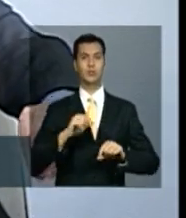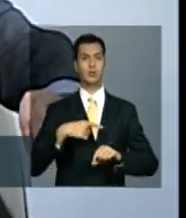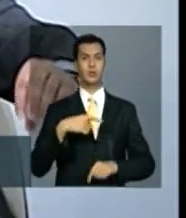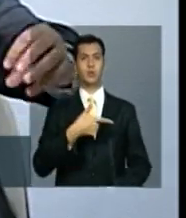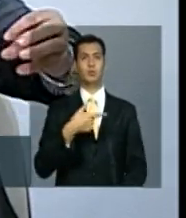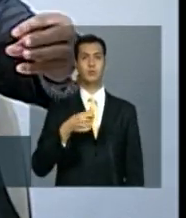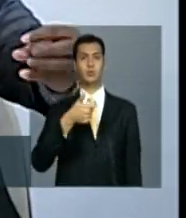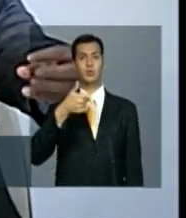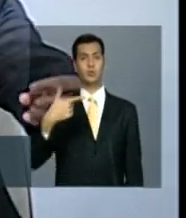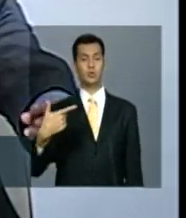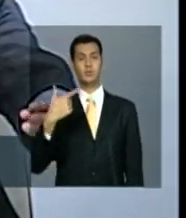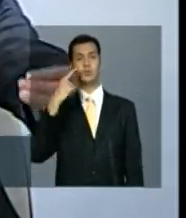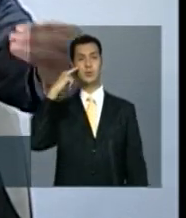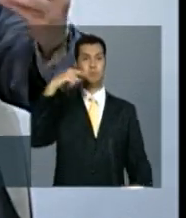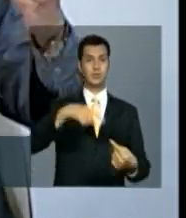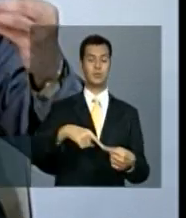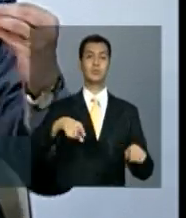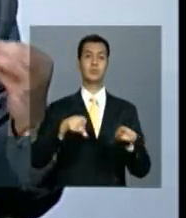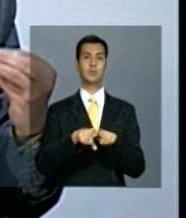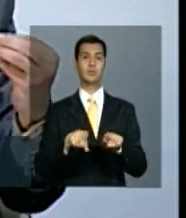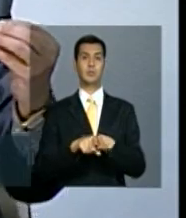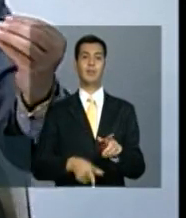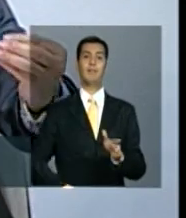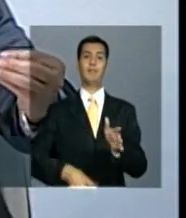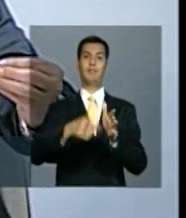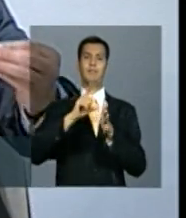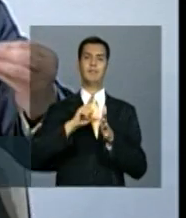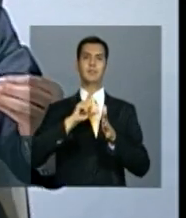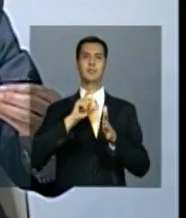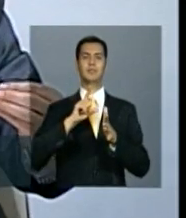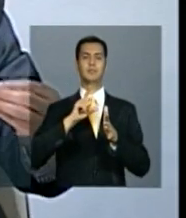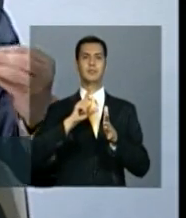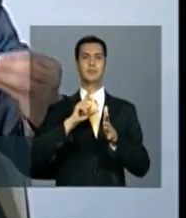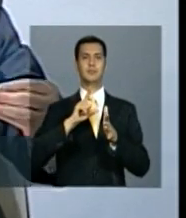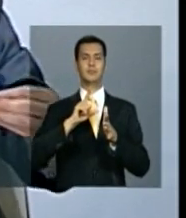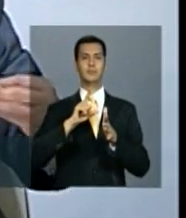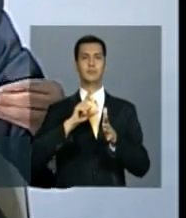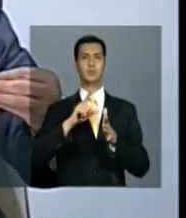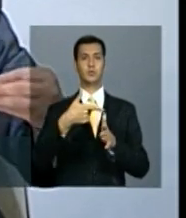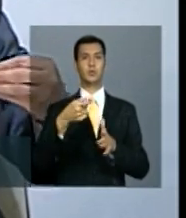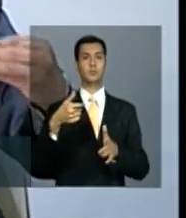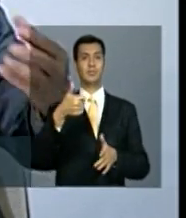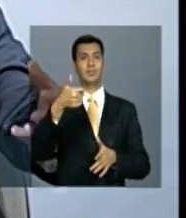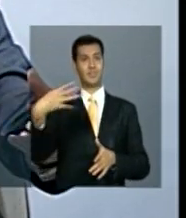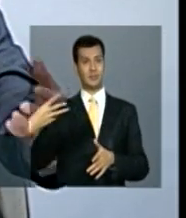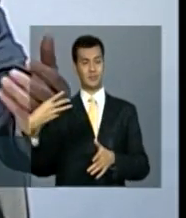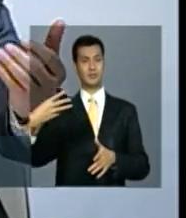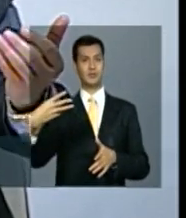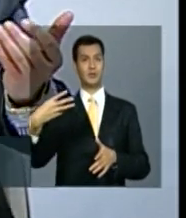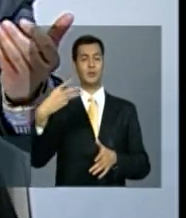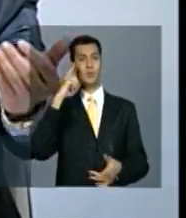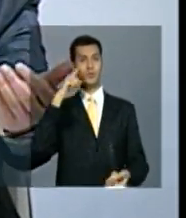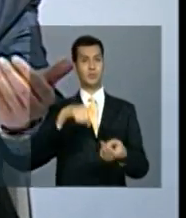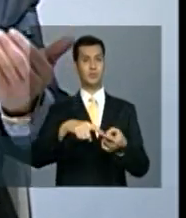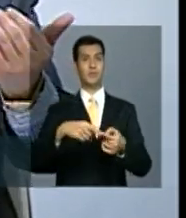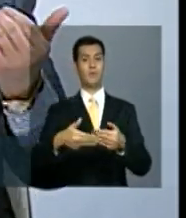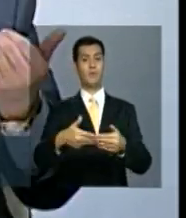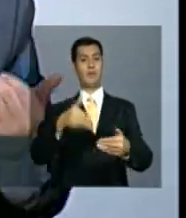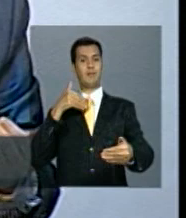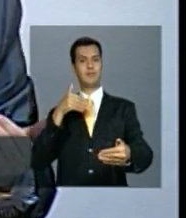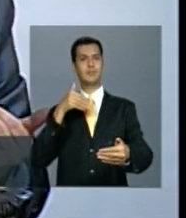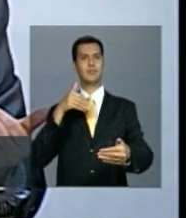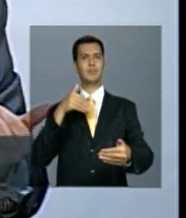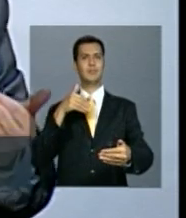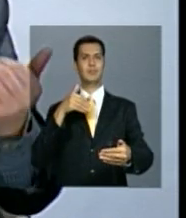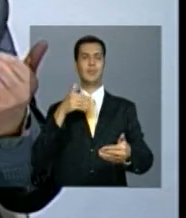2012 como estamos antecipando a meta inicialmente estabelecida para o ano de 2013 então nós estamos puxando